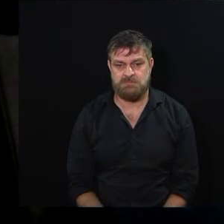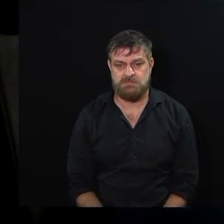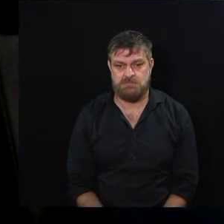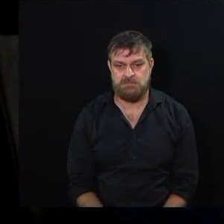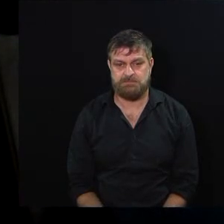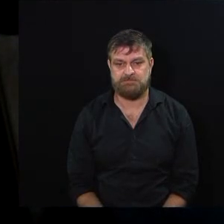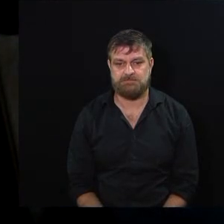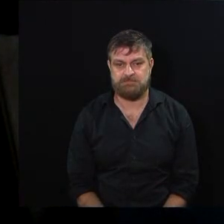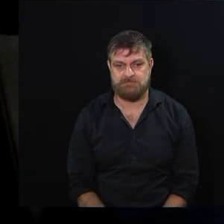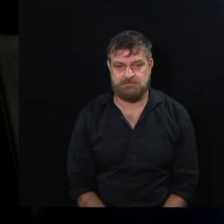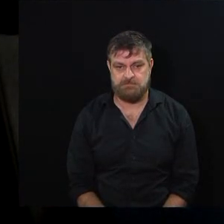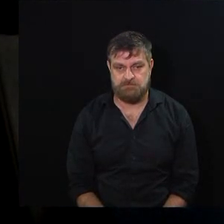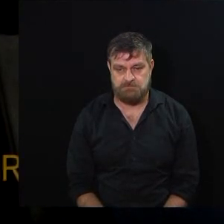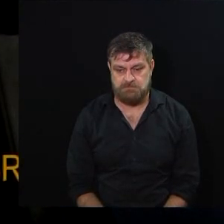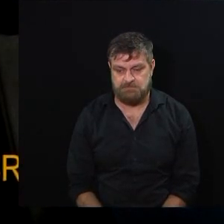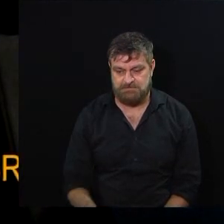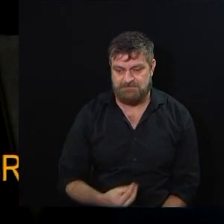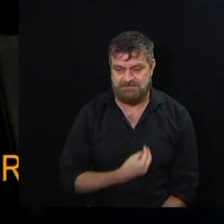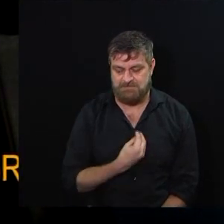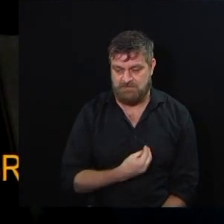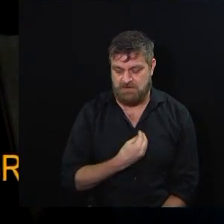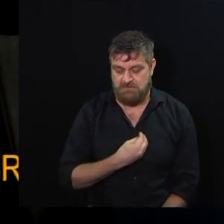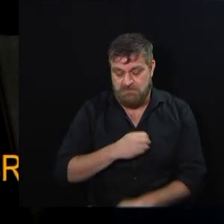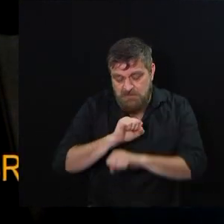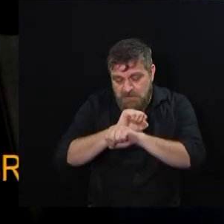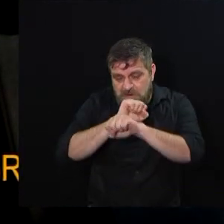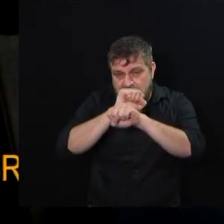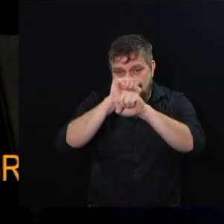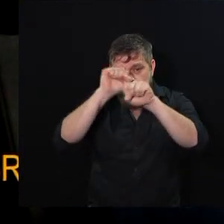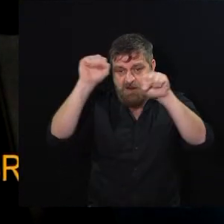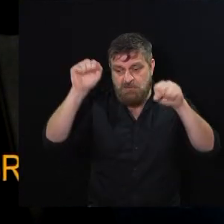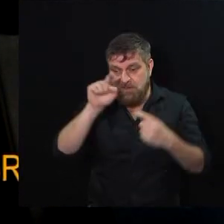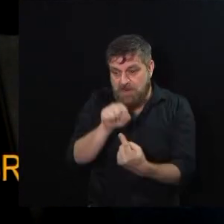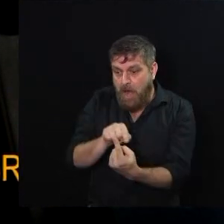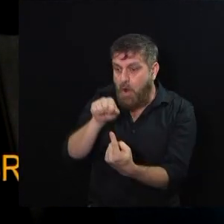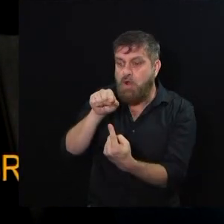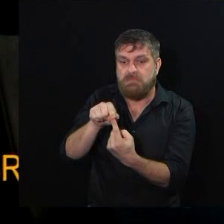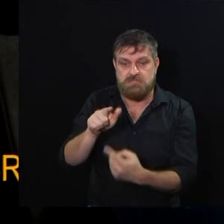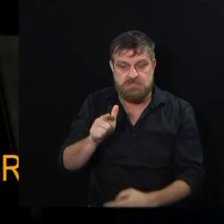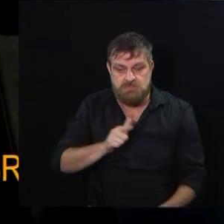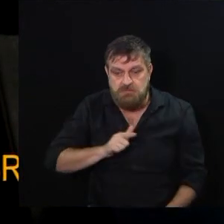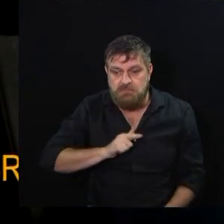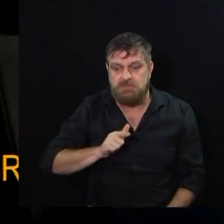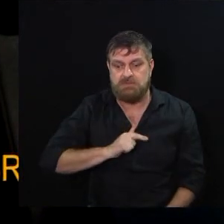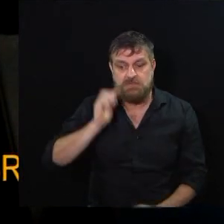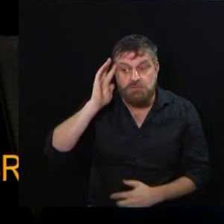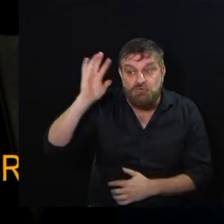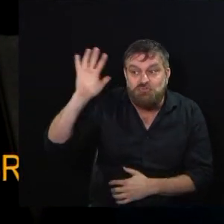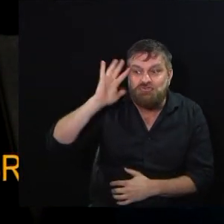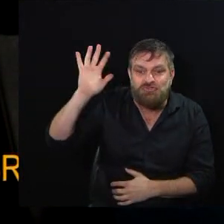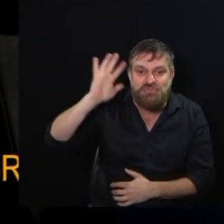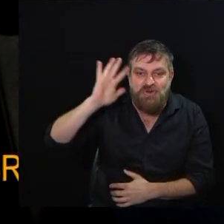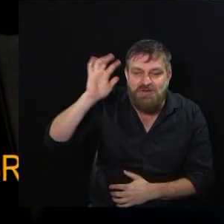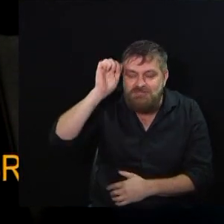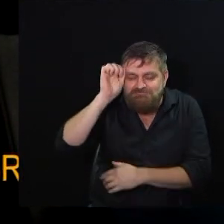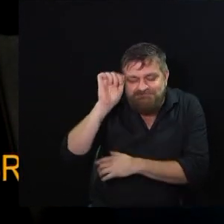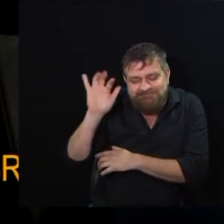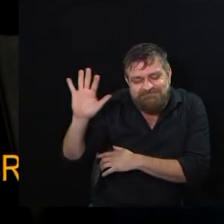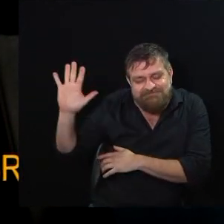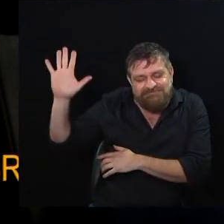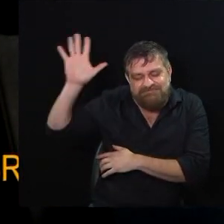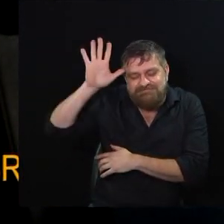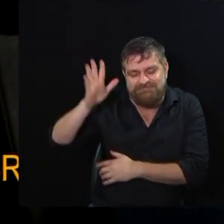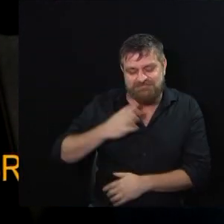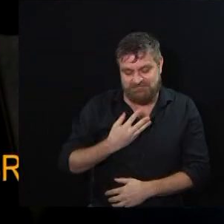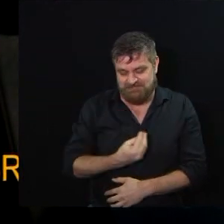Estar vivo é acordar todos os dias tendo objetivos, planos e sonhos. Sigo conduzindo minha vida, me envolvendo